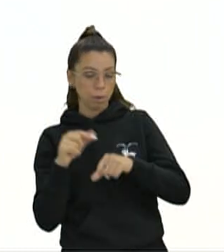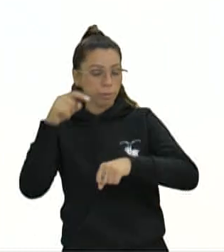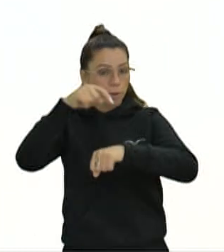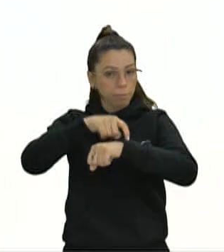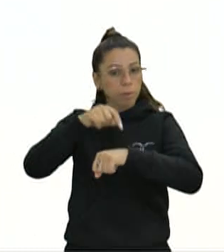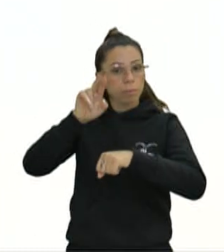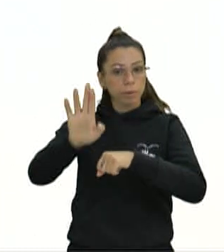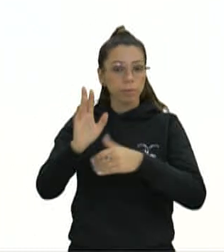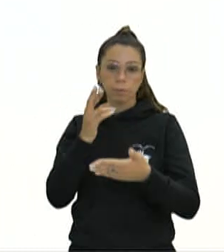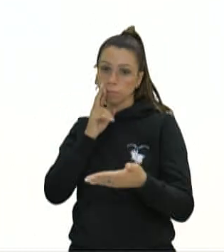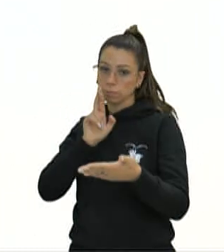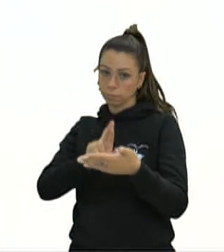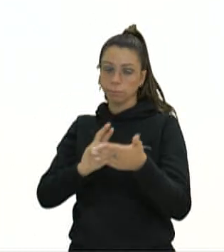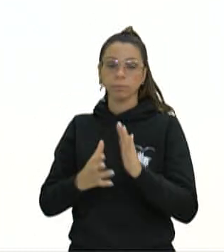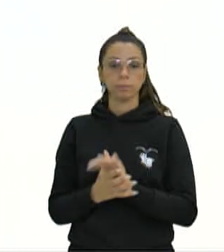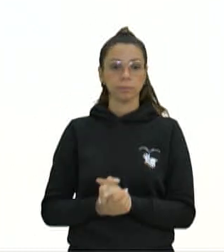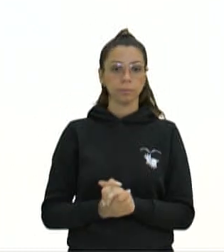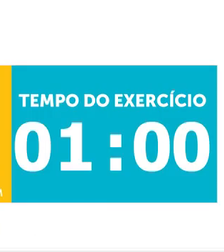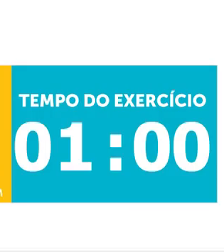vocês responderem.